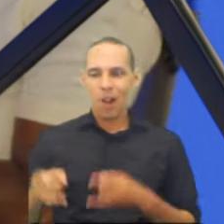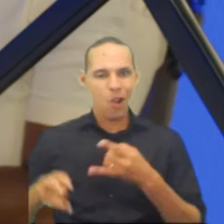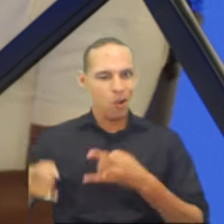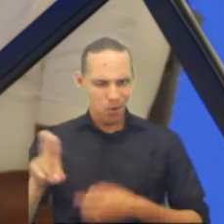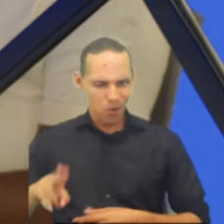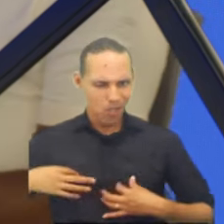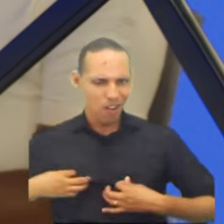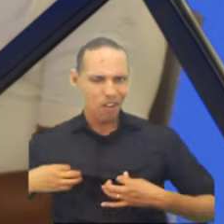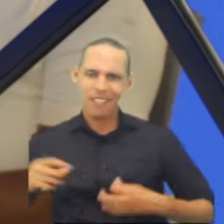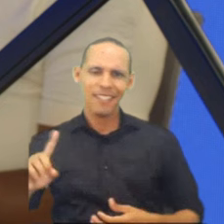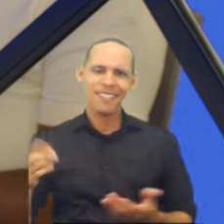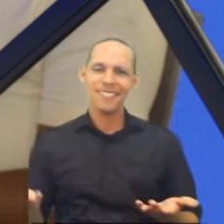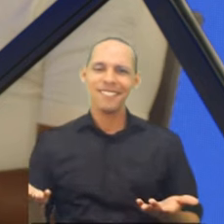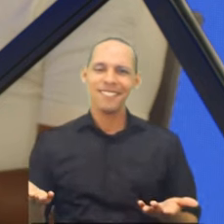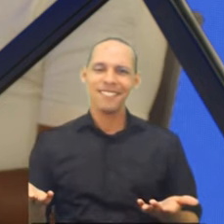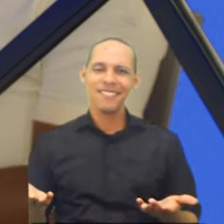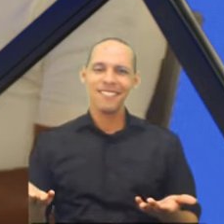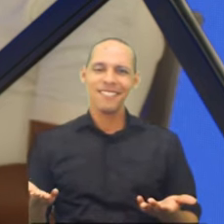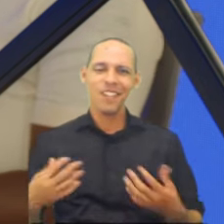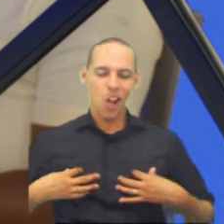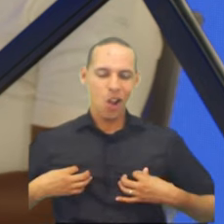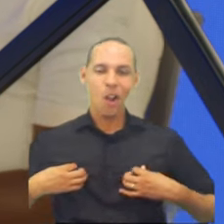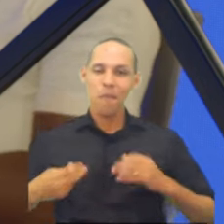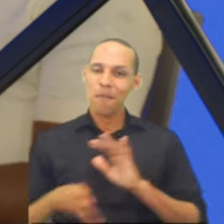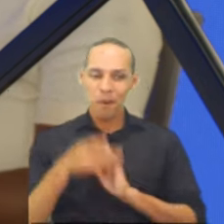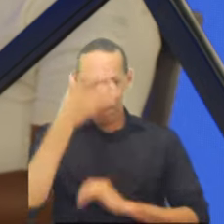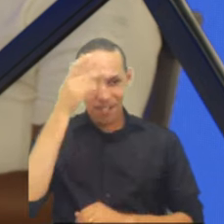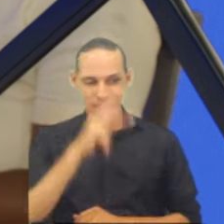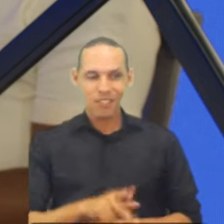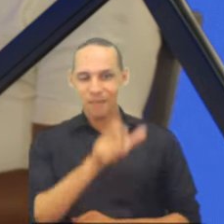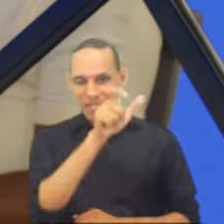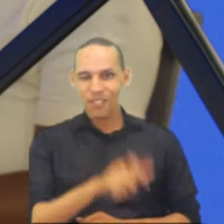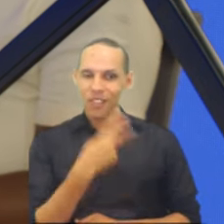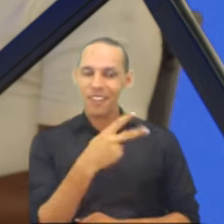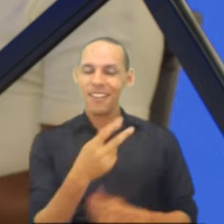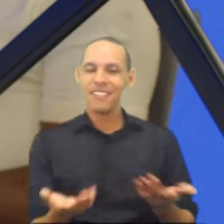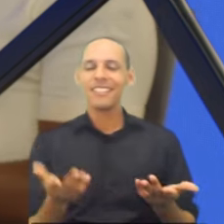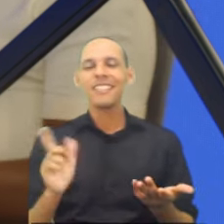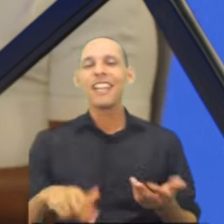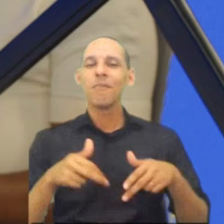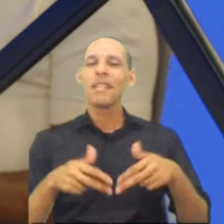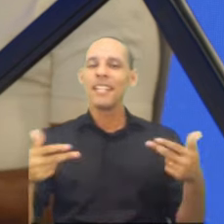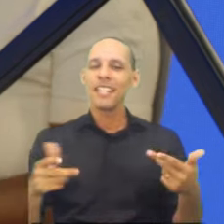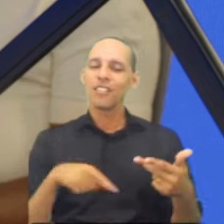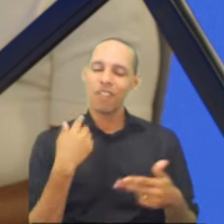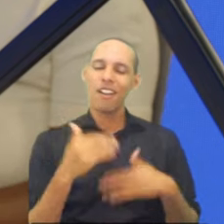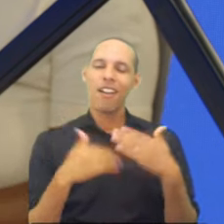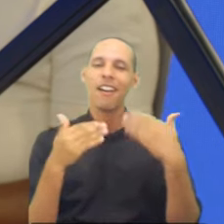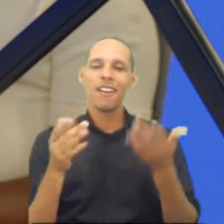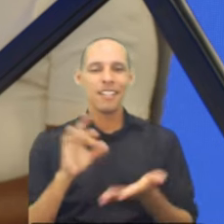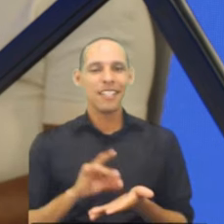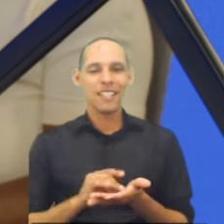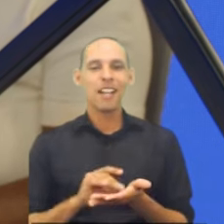a pergunta que fica quem vai usar roupa é humanoide então na questão de etnia a gente tem